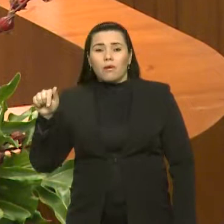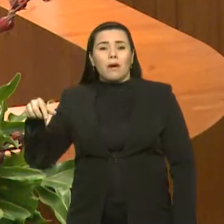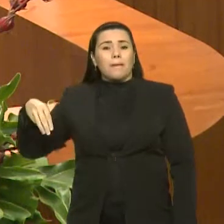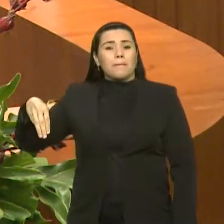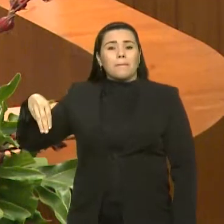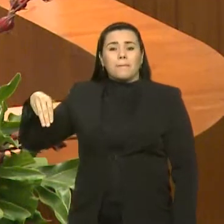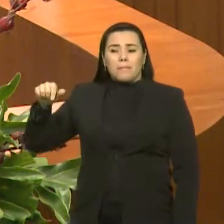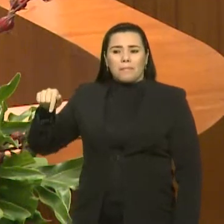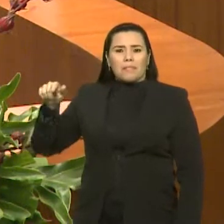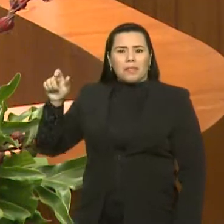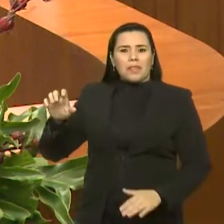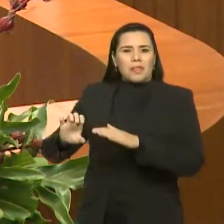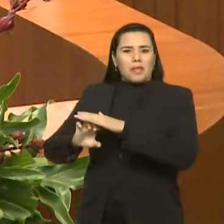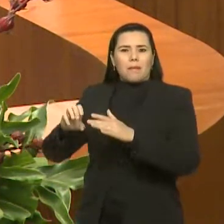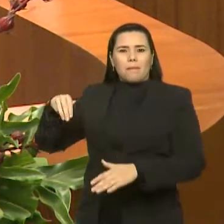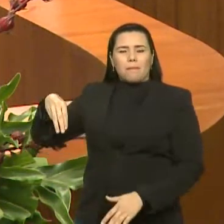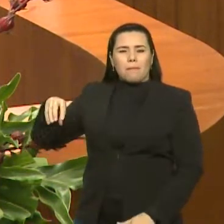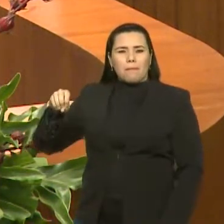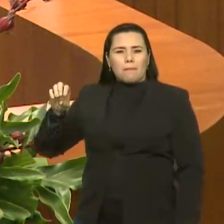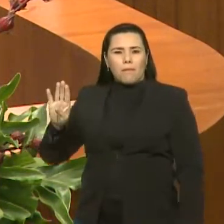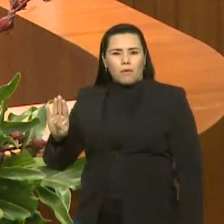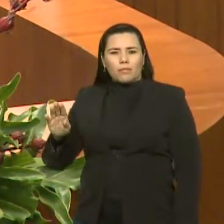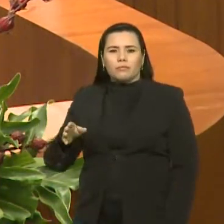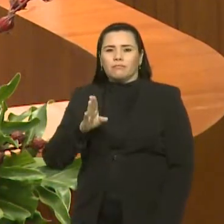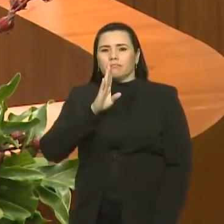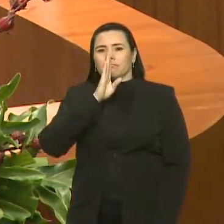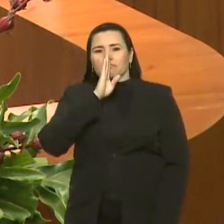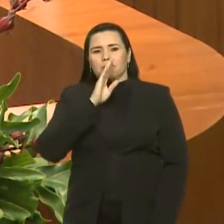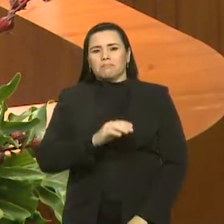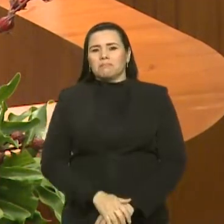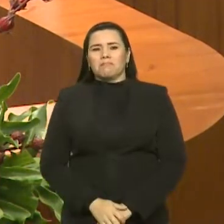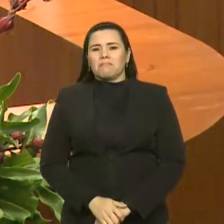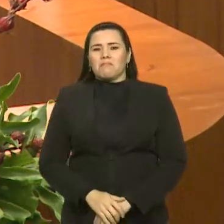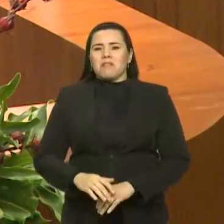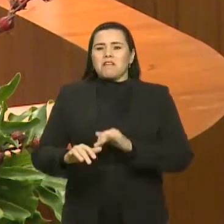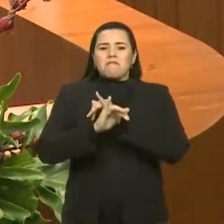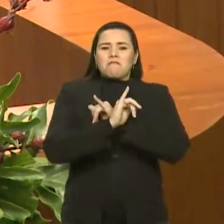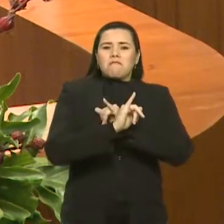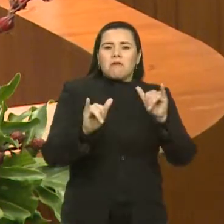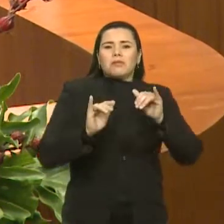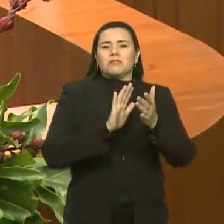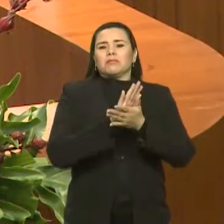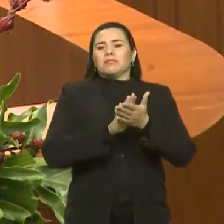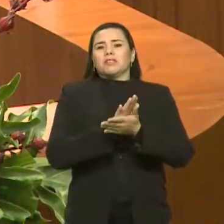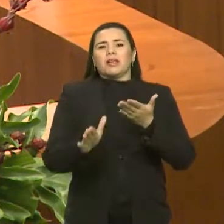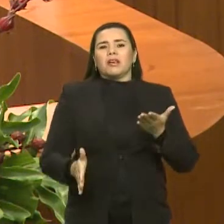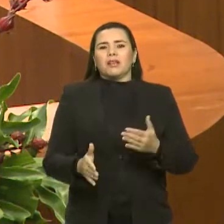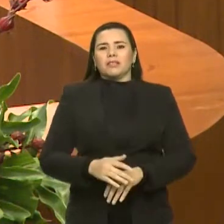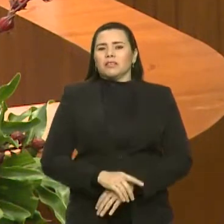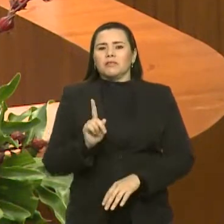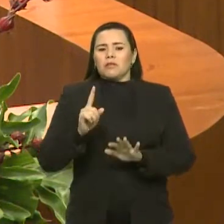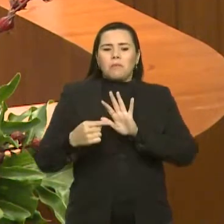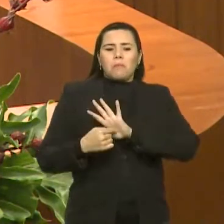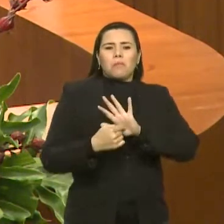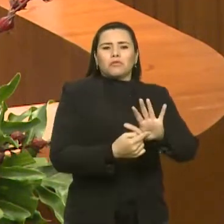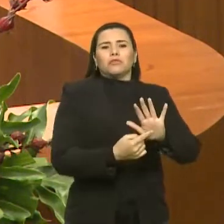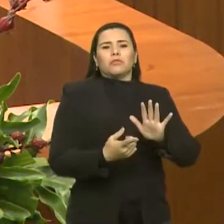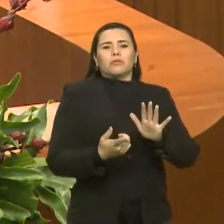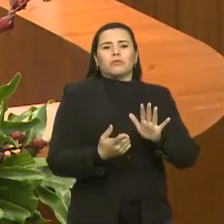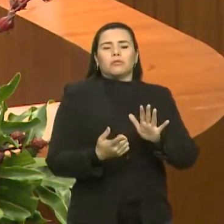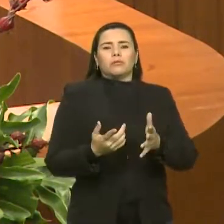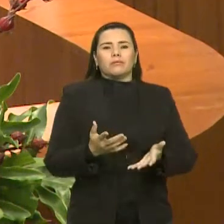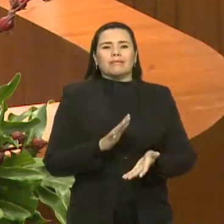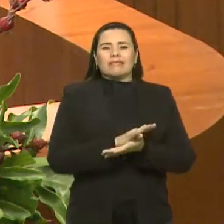a licitação desde o momento onde a empresa CELT não apresentou documentos necessários.